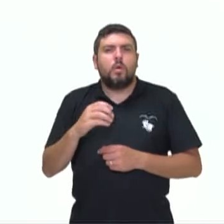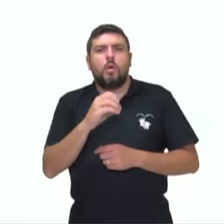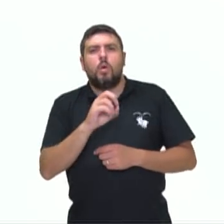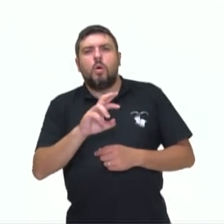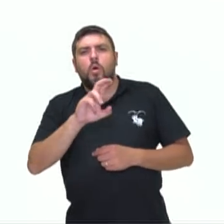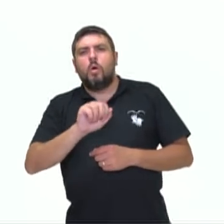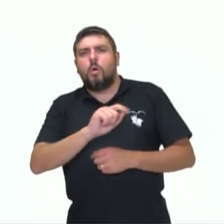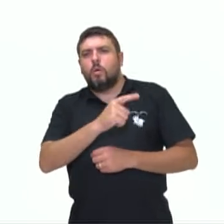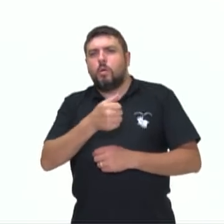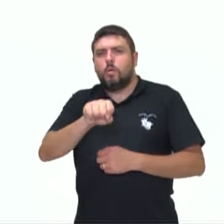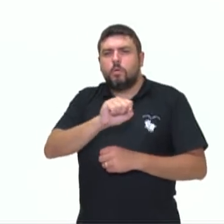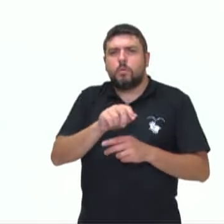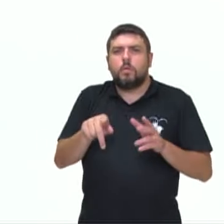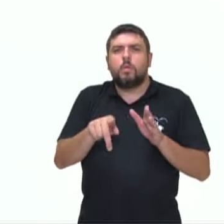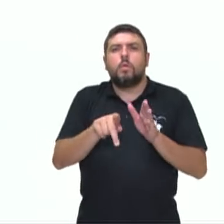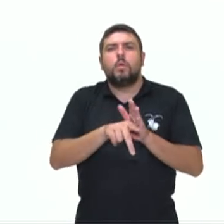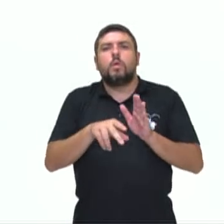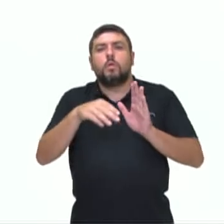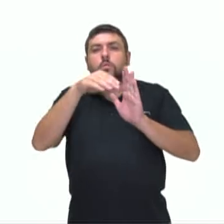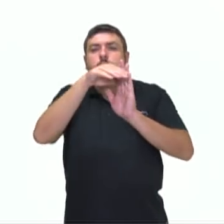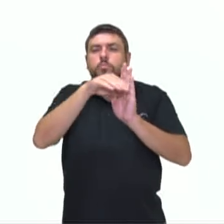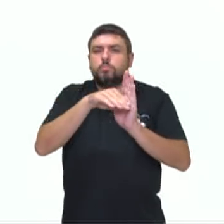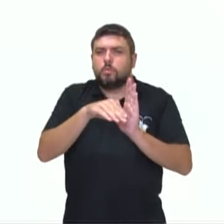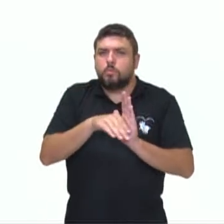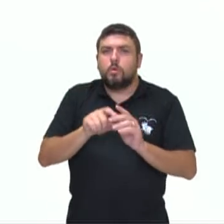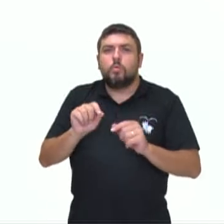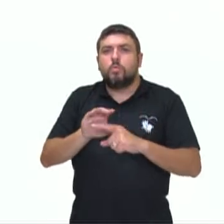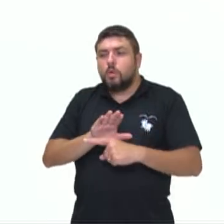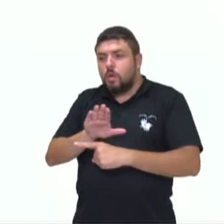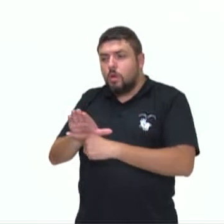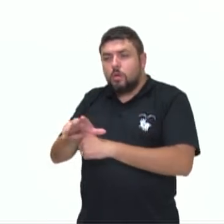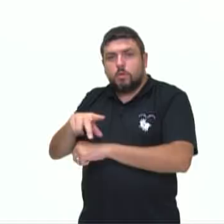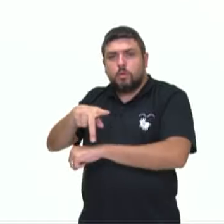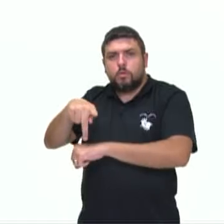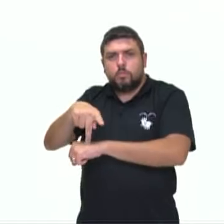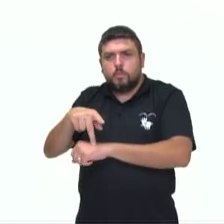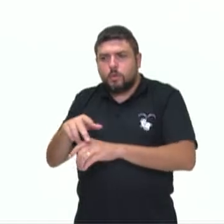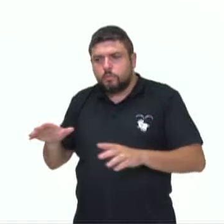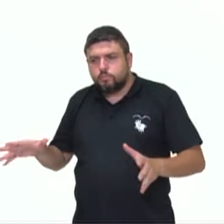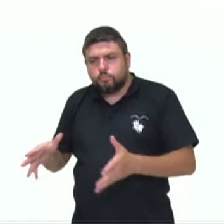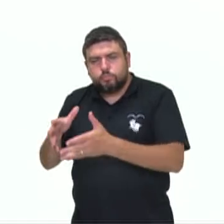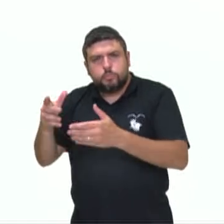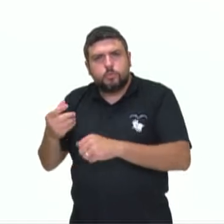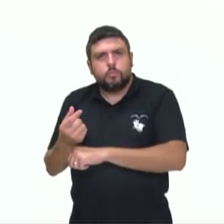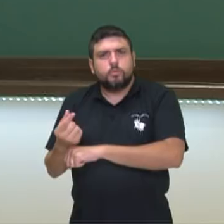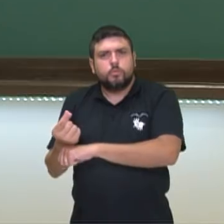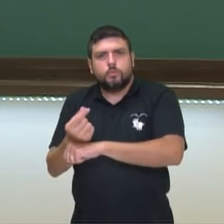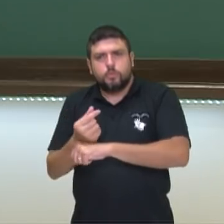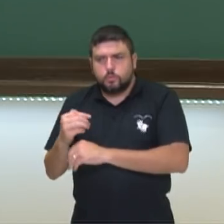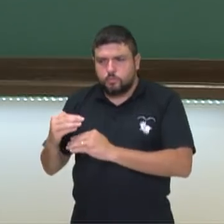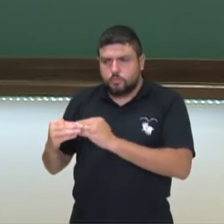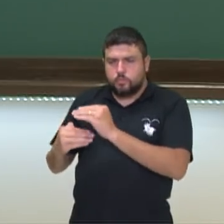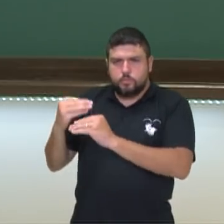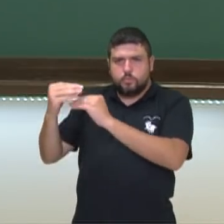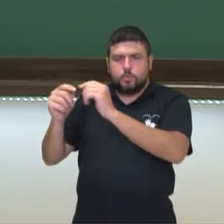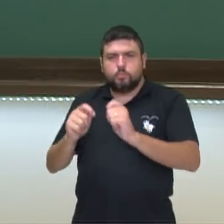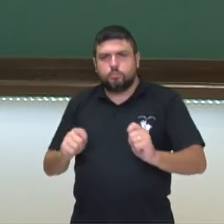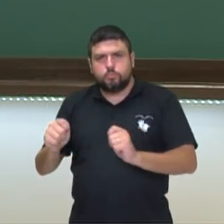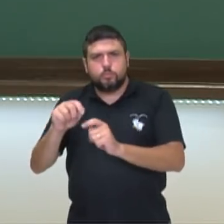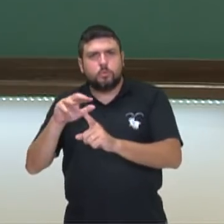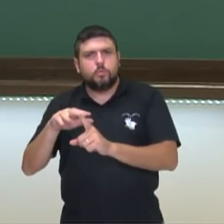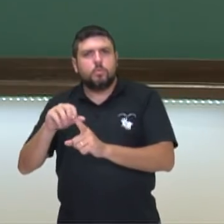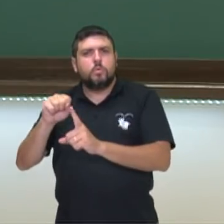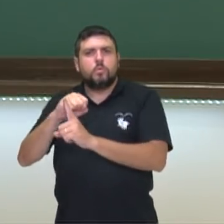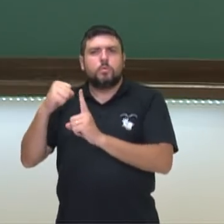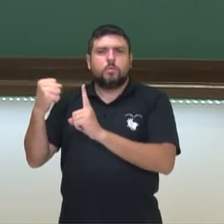que auxiliam esses países a melhorarem ou a tentar melhorar o seu desenvolvimento financeiro, econômico e social